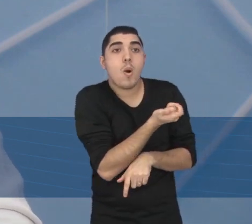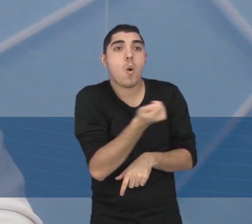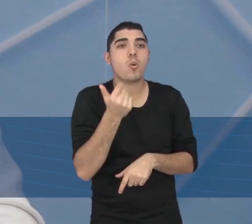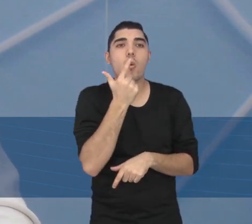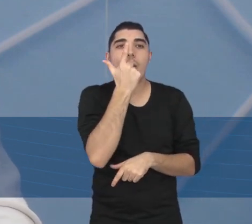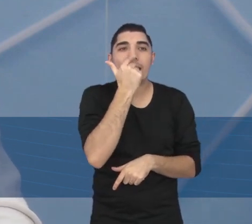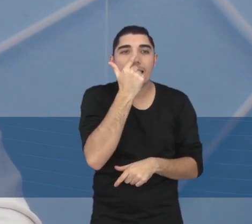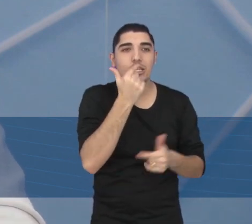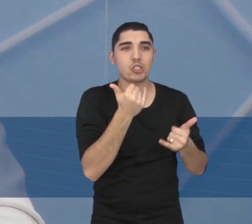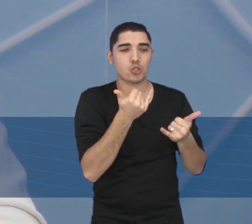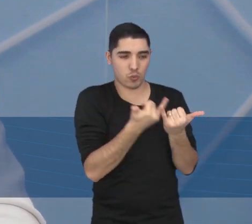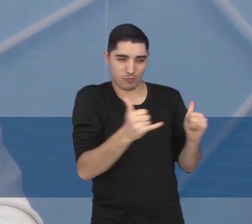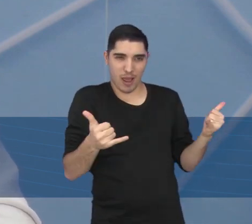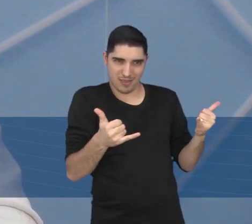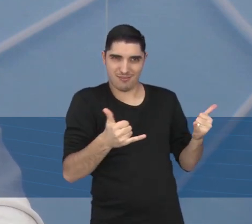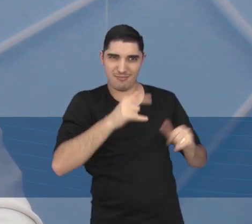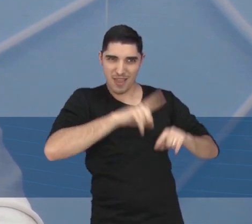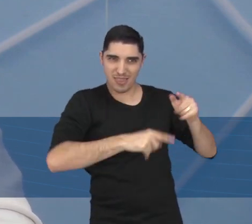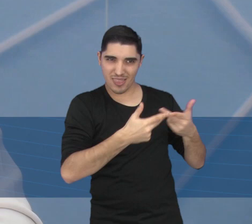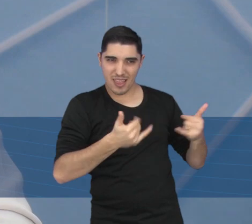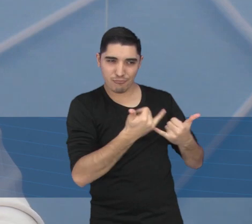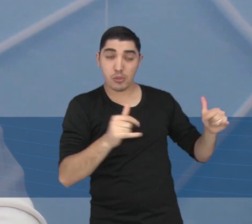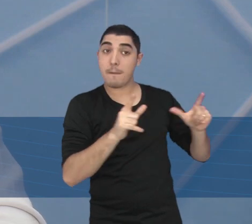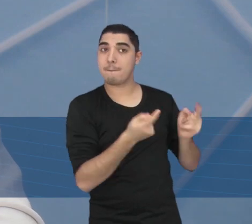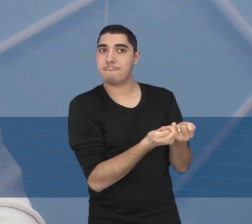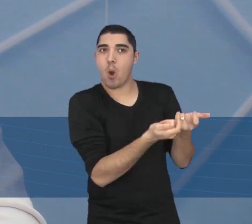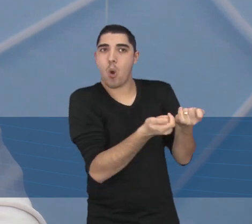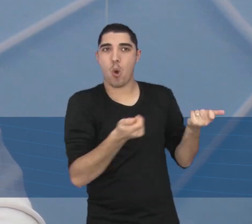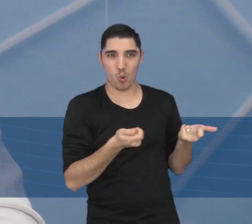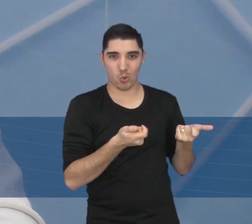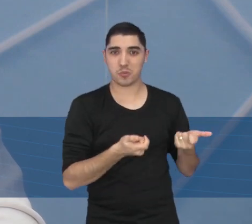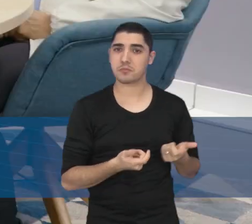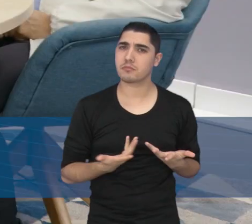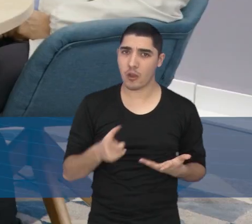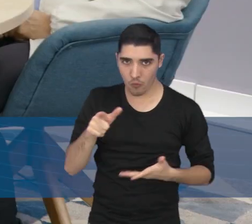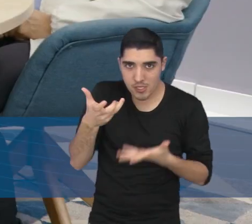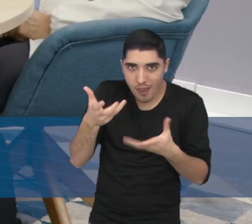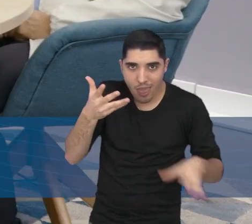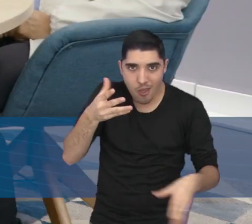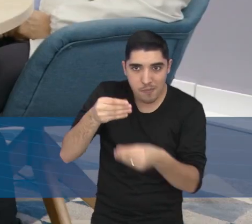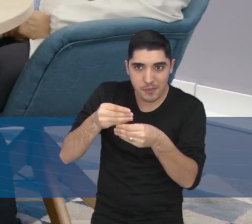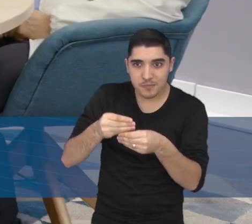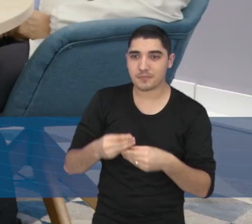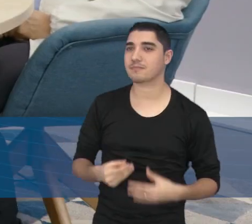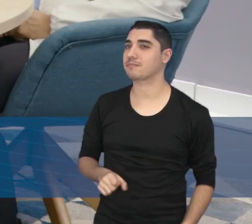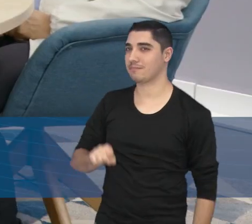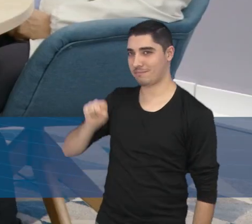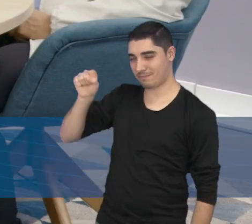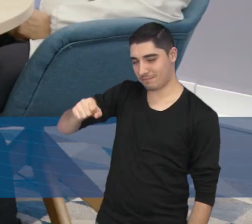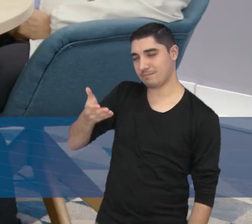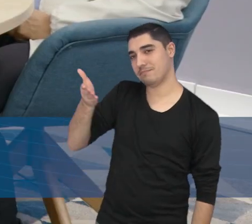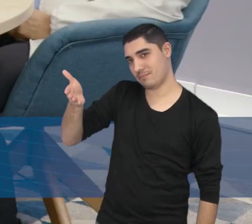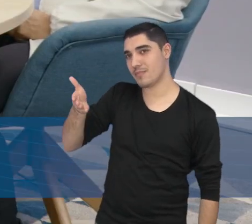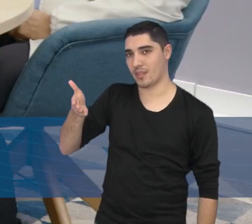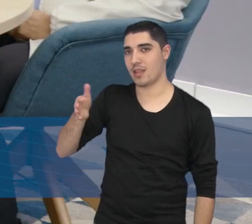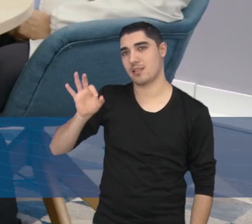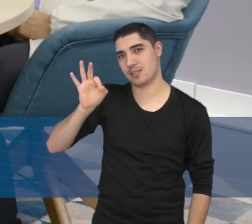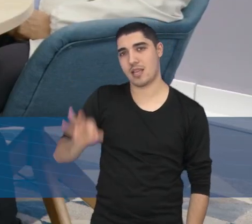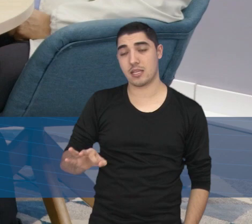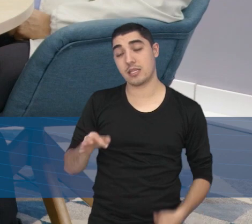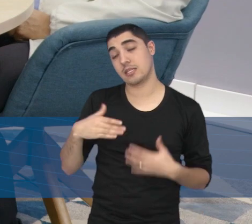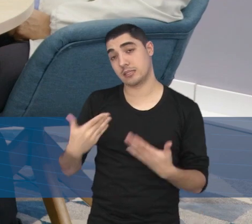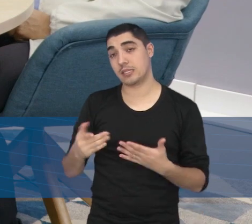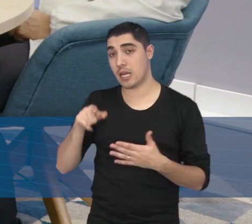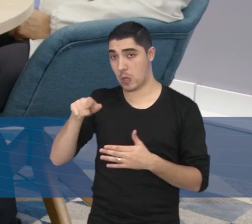mais um recurso a ser recuperado, né? Um material ali em potencial. Gostaria de complementar? Não, é isso mesmo. E